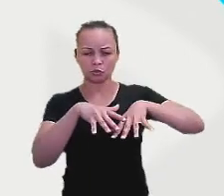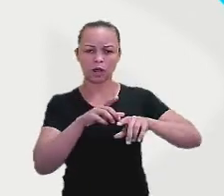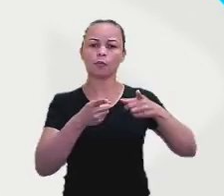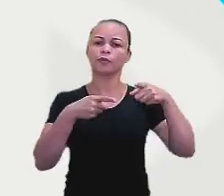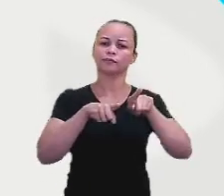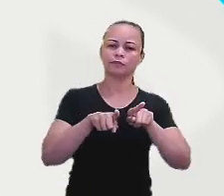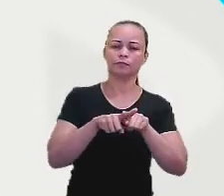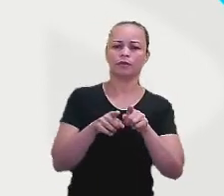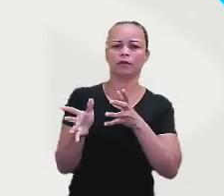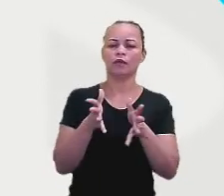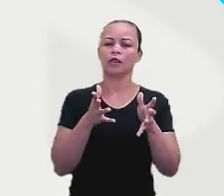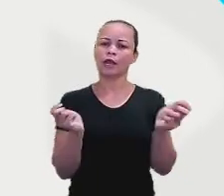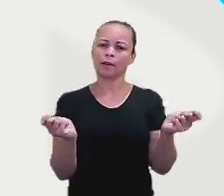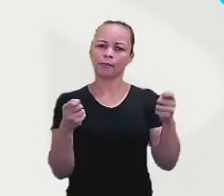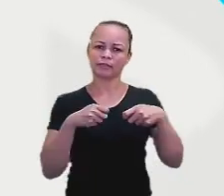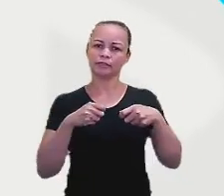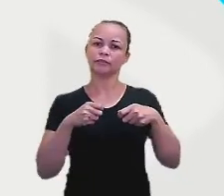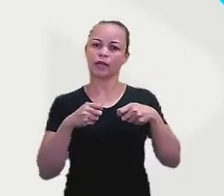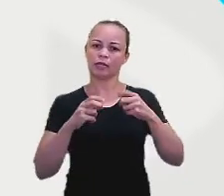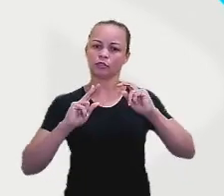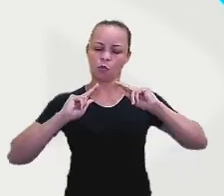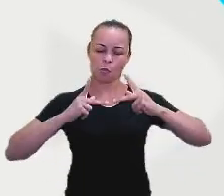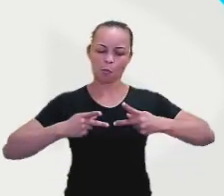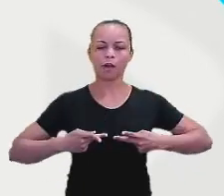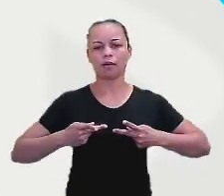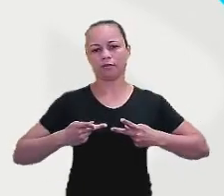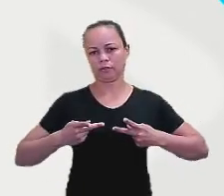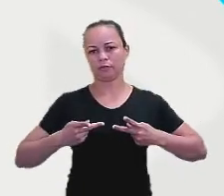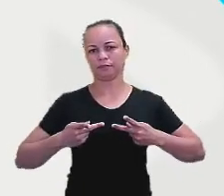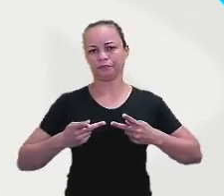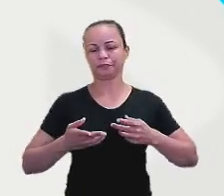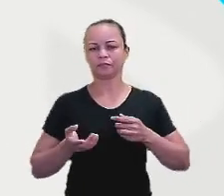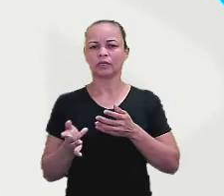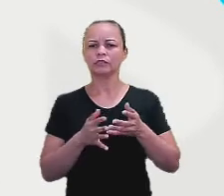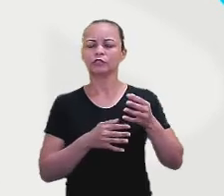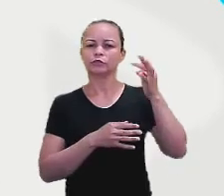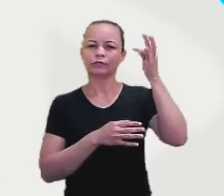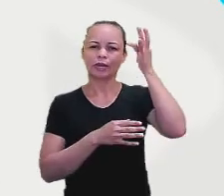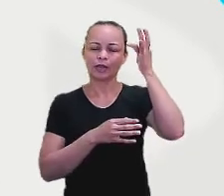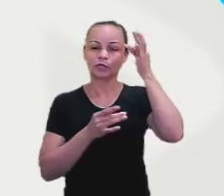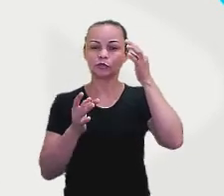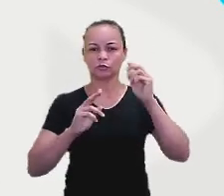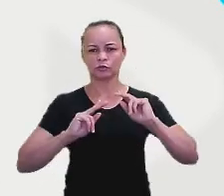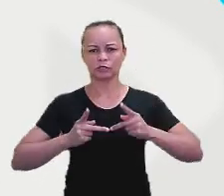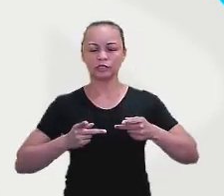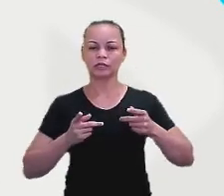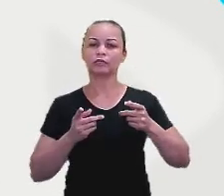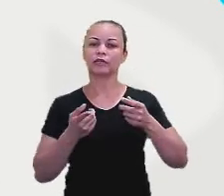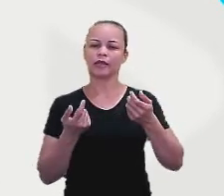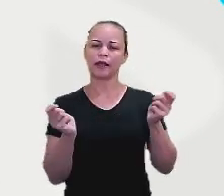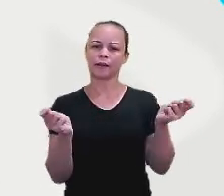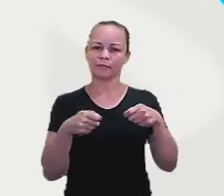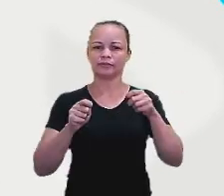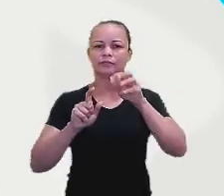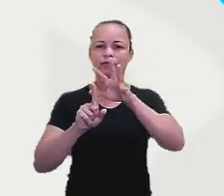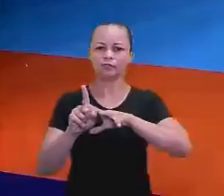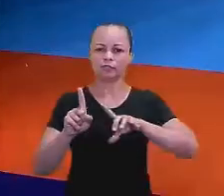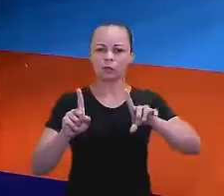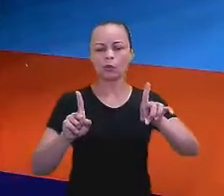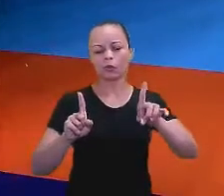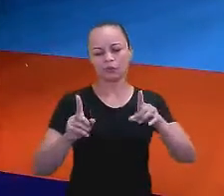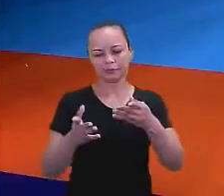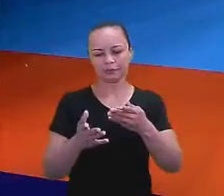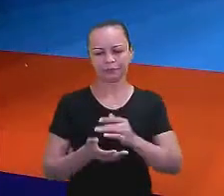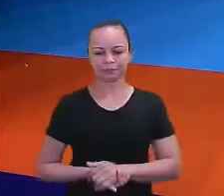porque, através da capacidade humana, do intelecto humano, se tem a capacidade de fazer clones. Volta aqui comigo, por favor,